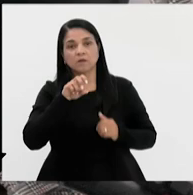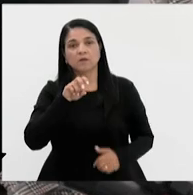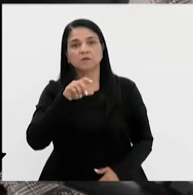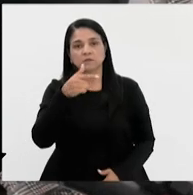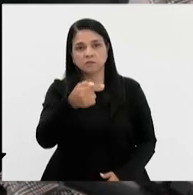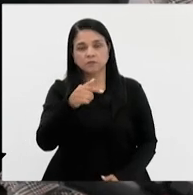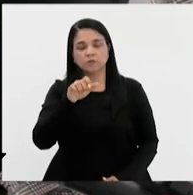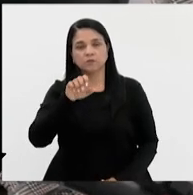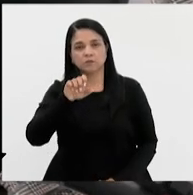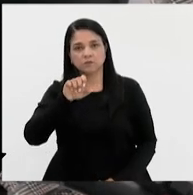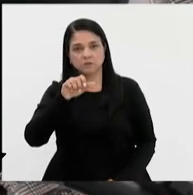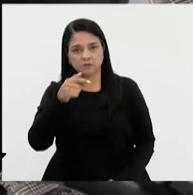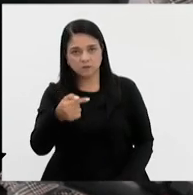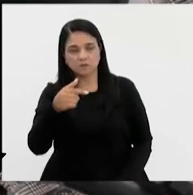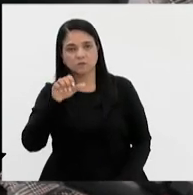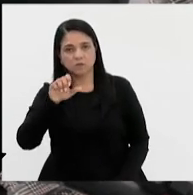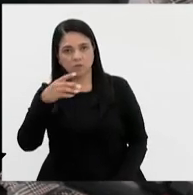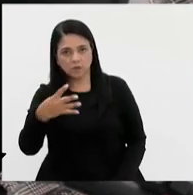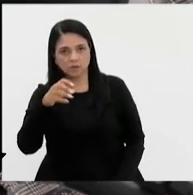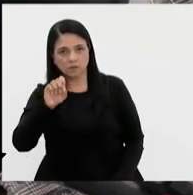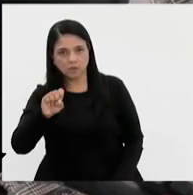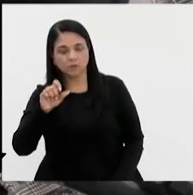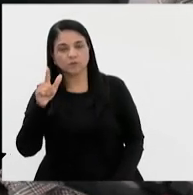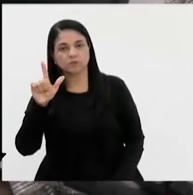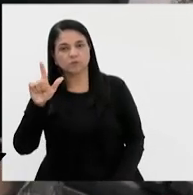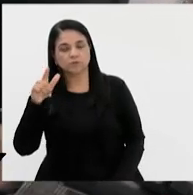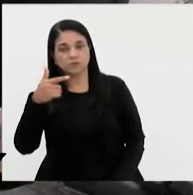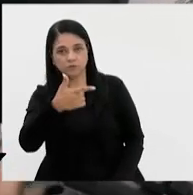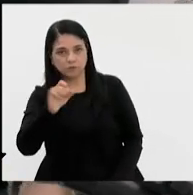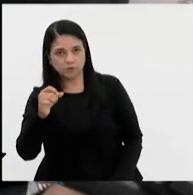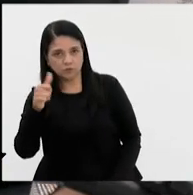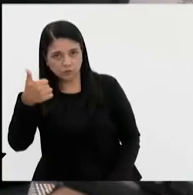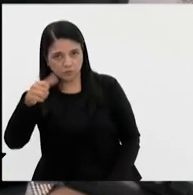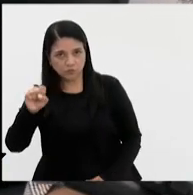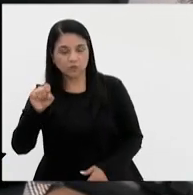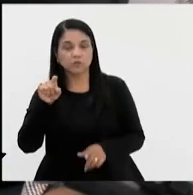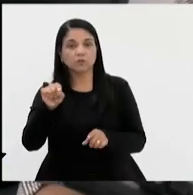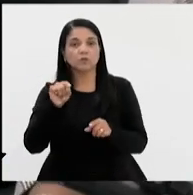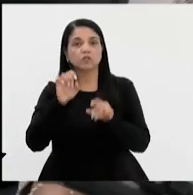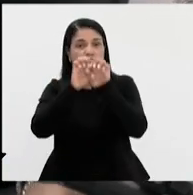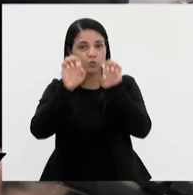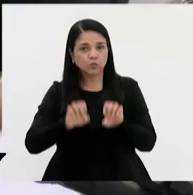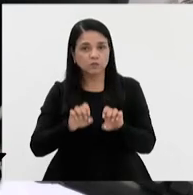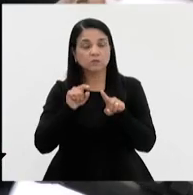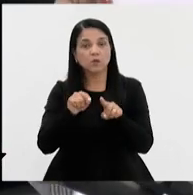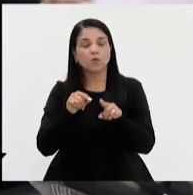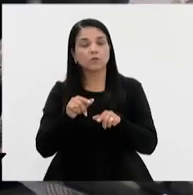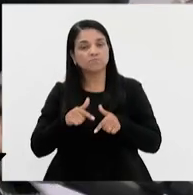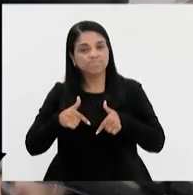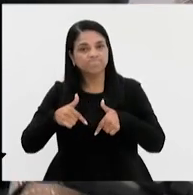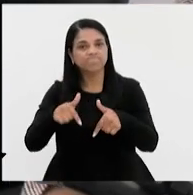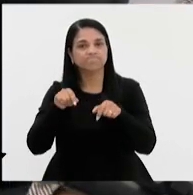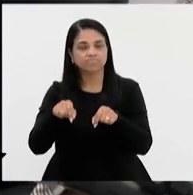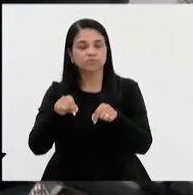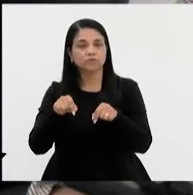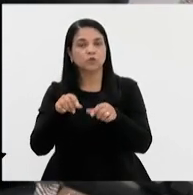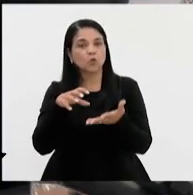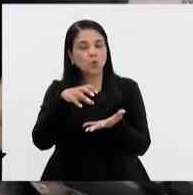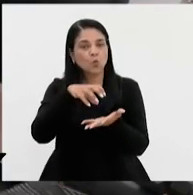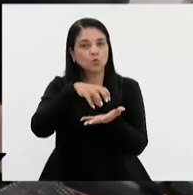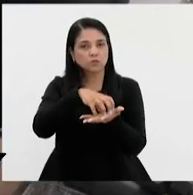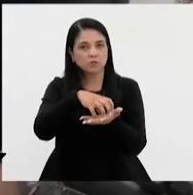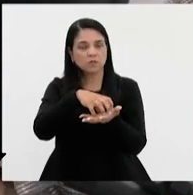de 4 de maio de 2018, que dispõe sobre a composição, estruturação, competências e funcionamento do Conselho Estadual do